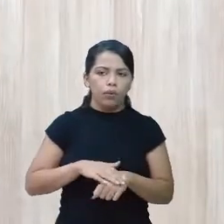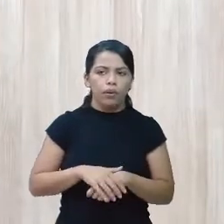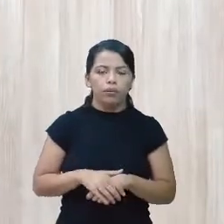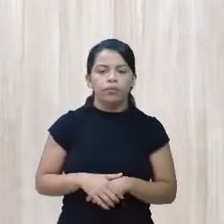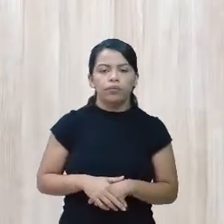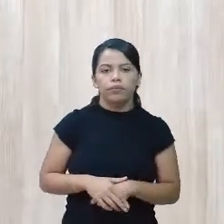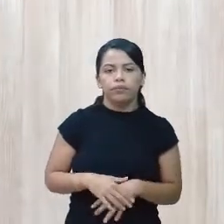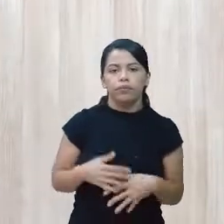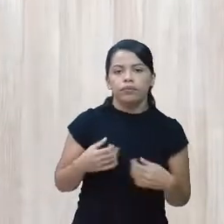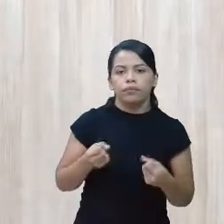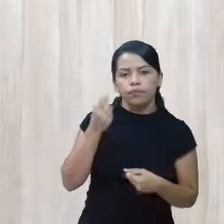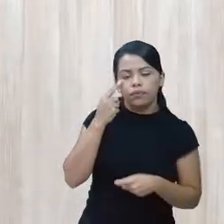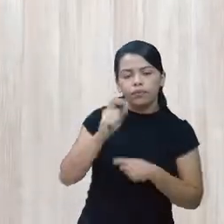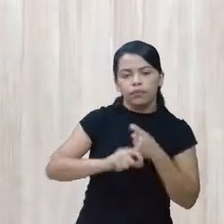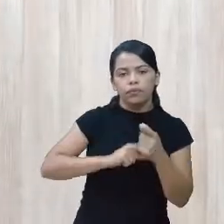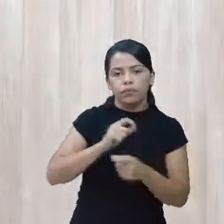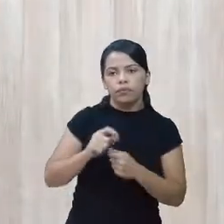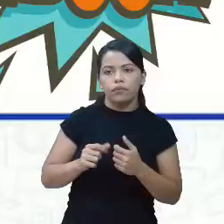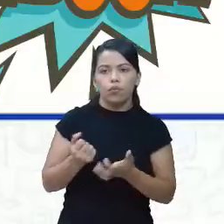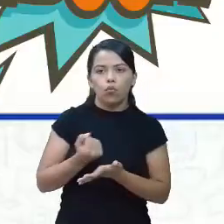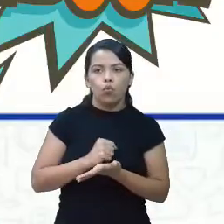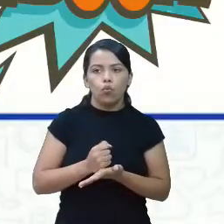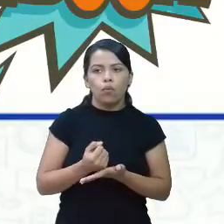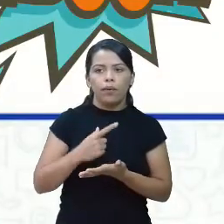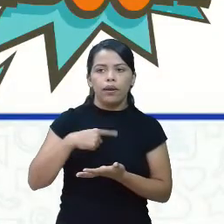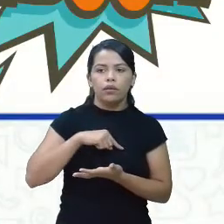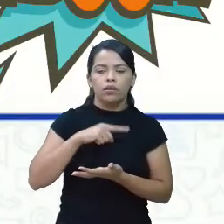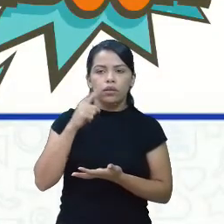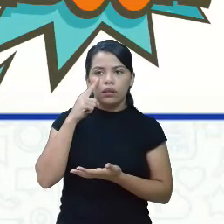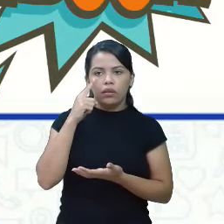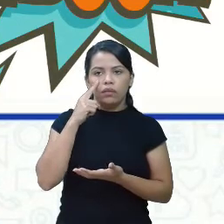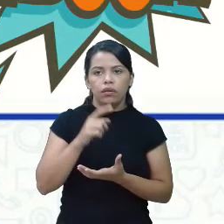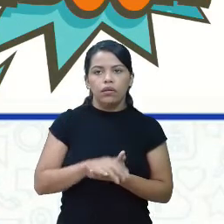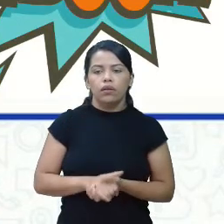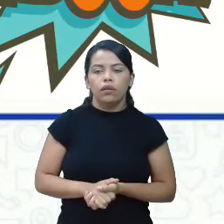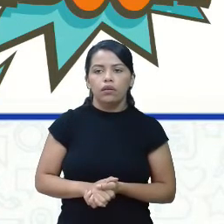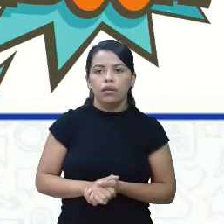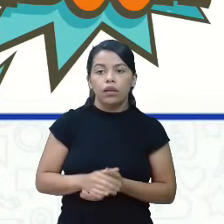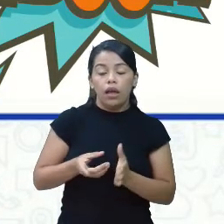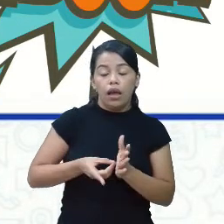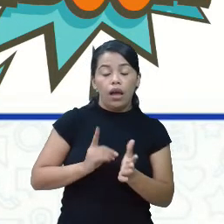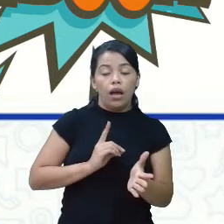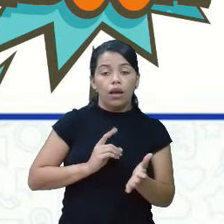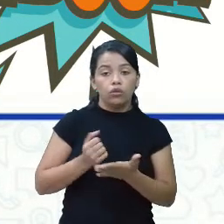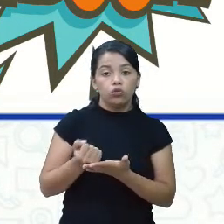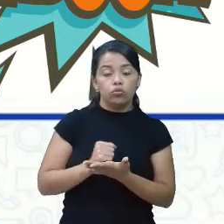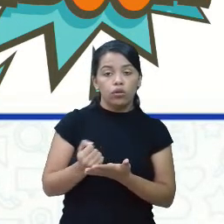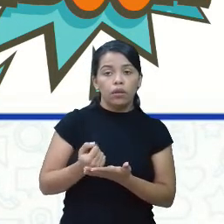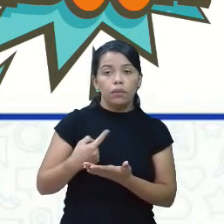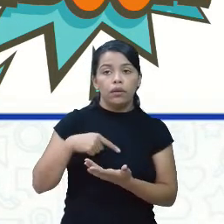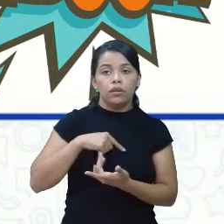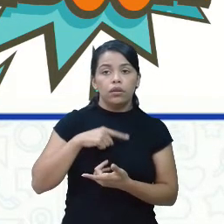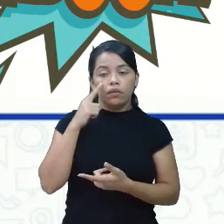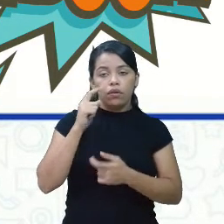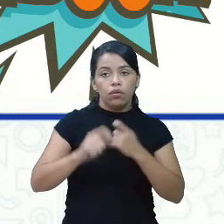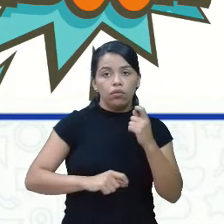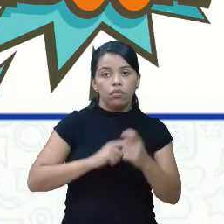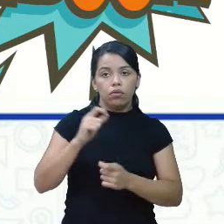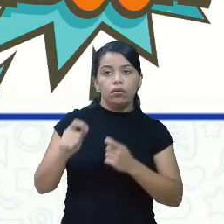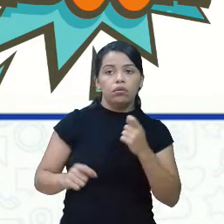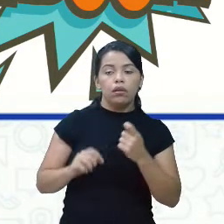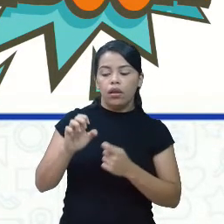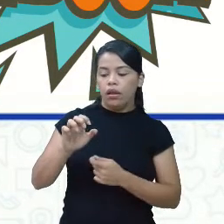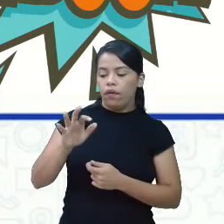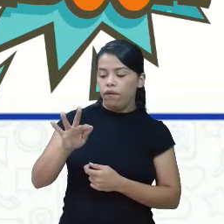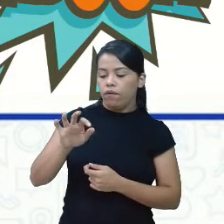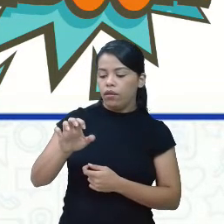ver aqui uns games para a gente ver um pouquinho isso. Não, pois é, antes dos games, os efeitos eles são isso